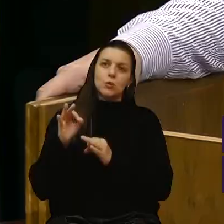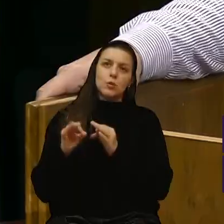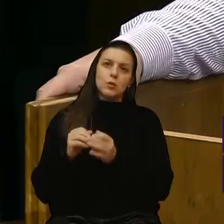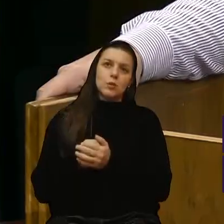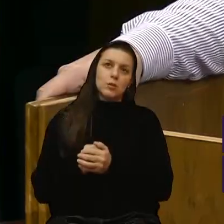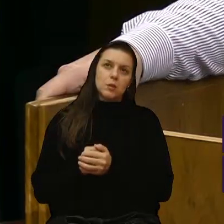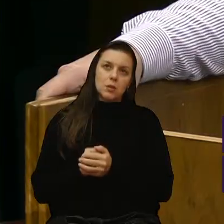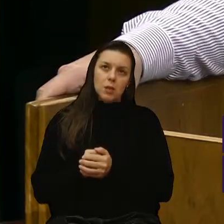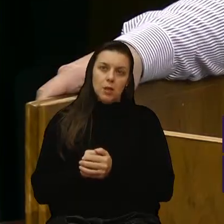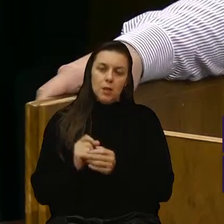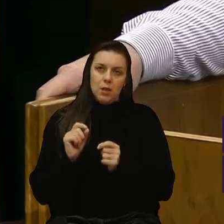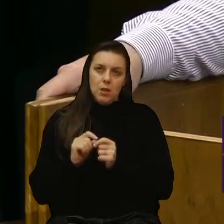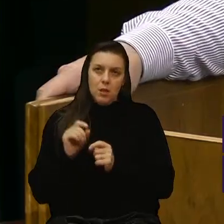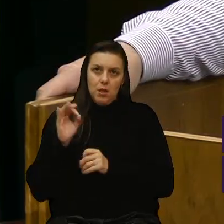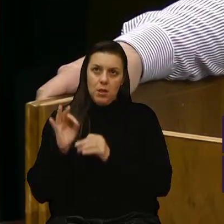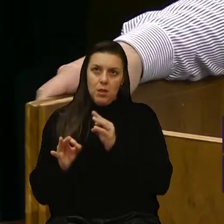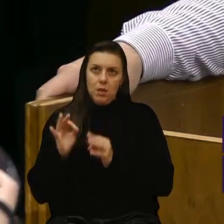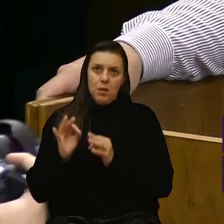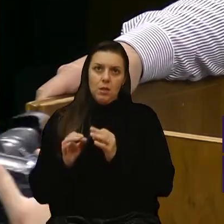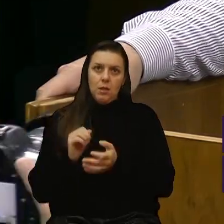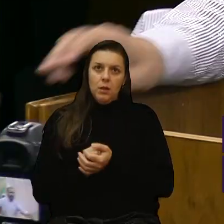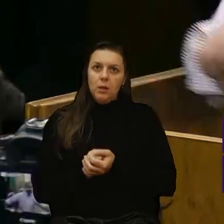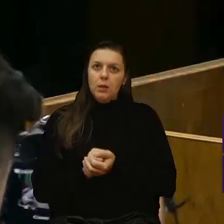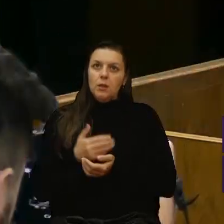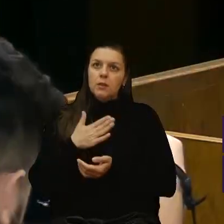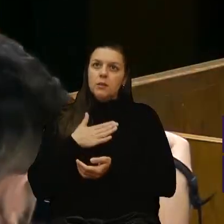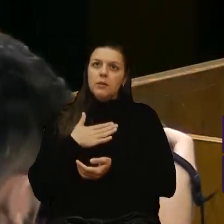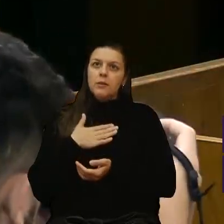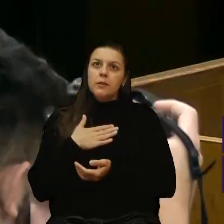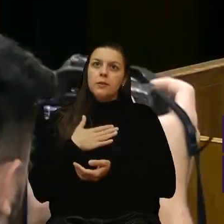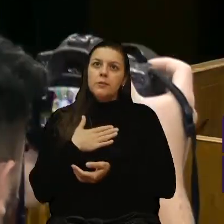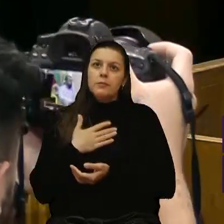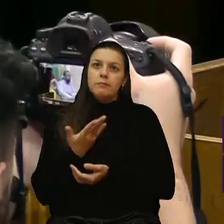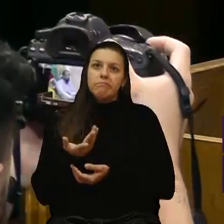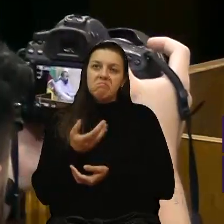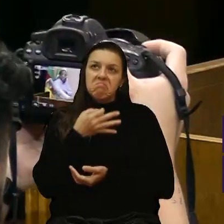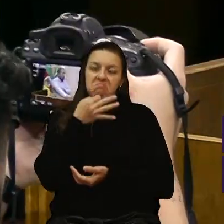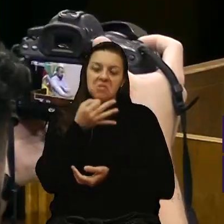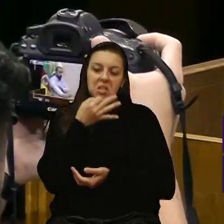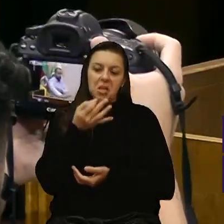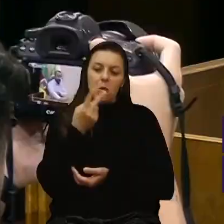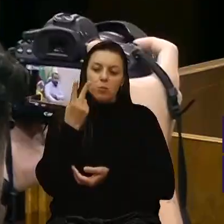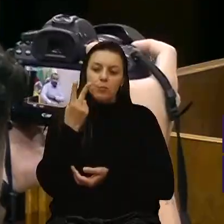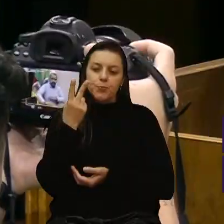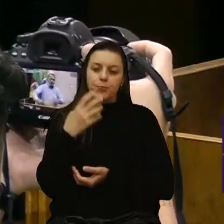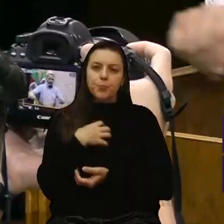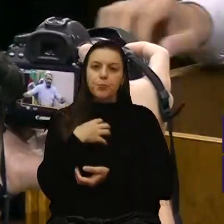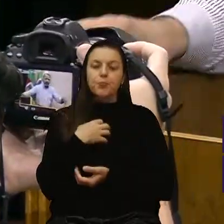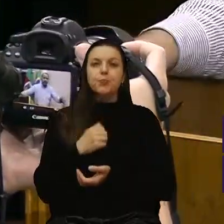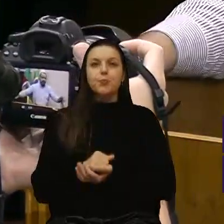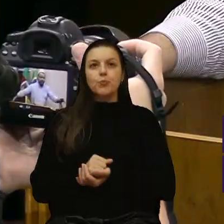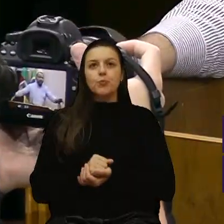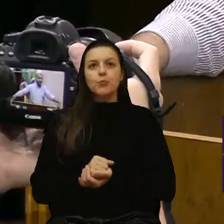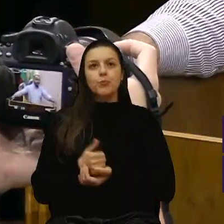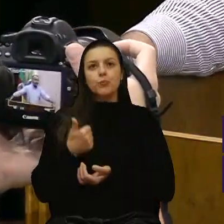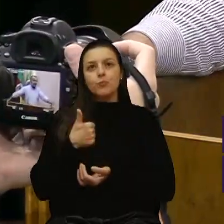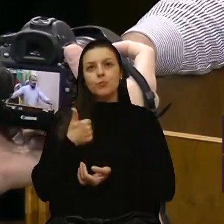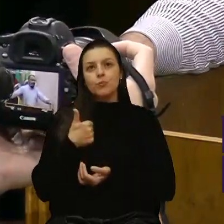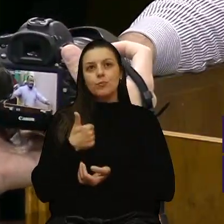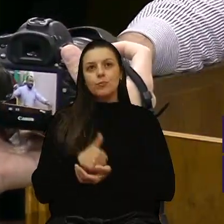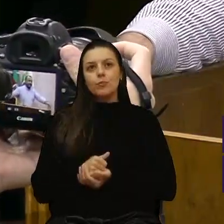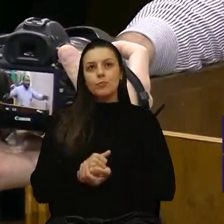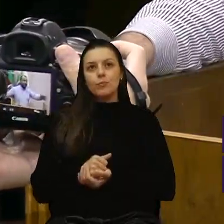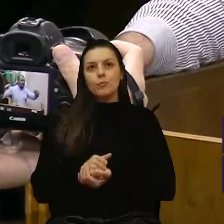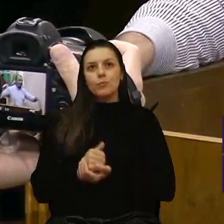faz justiça, na minha ignóbil opinião, por dois motivos. Primeiro, quando